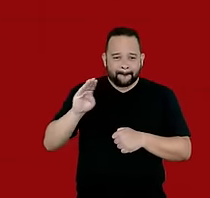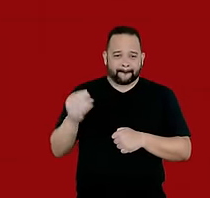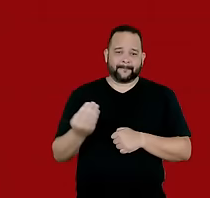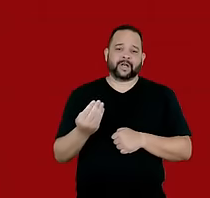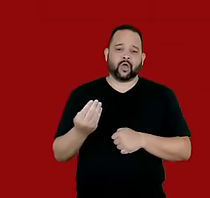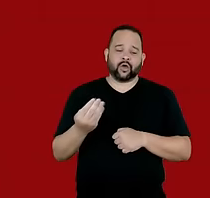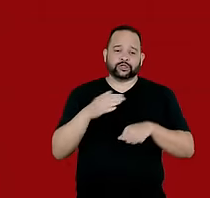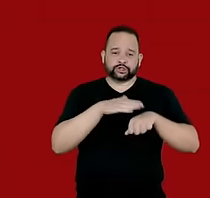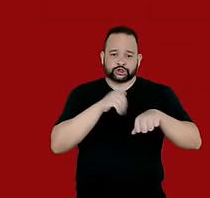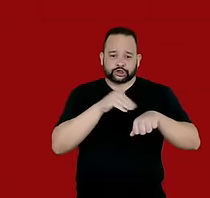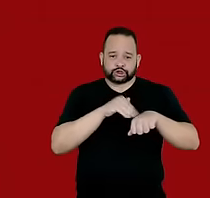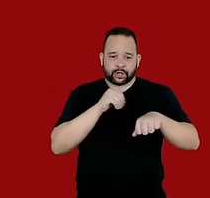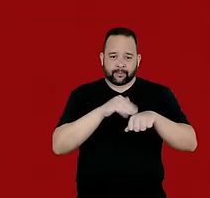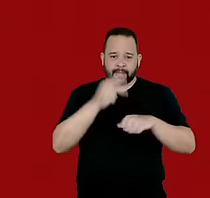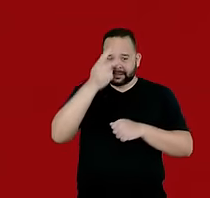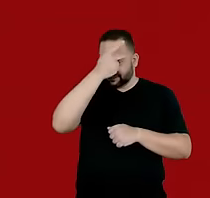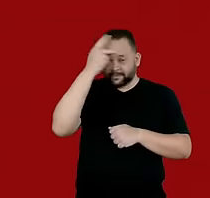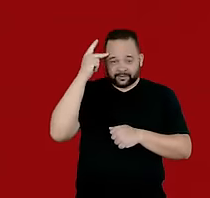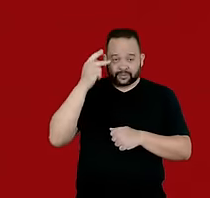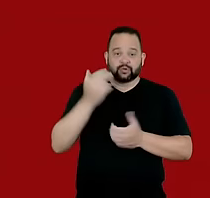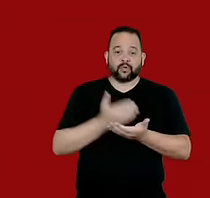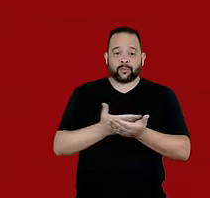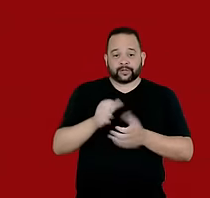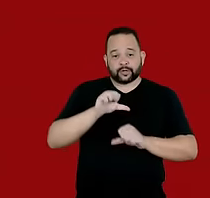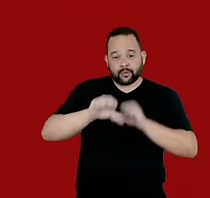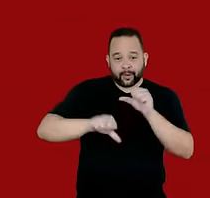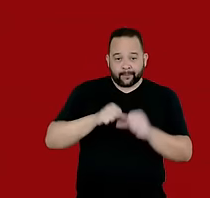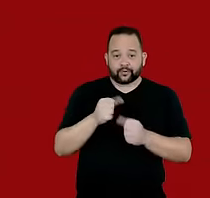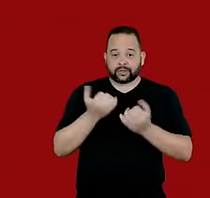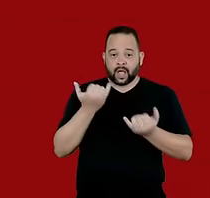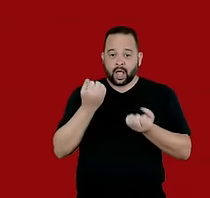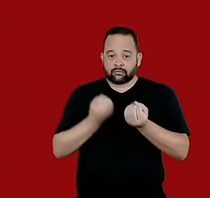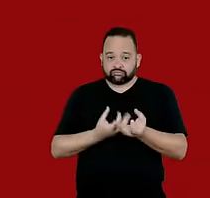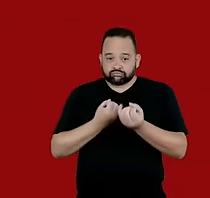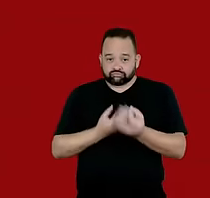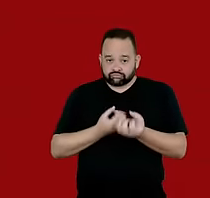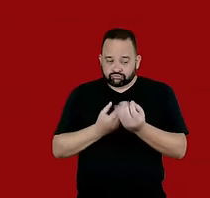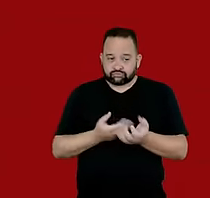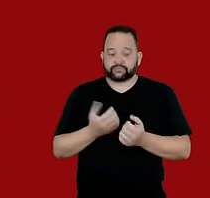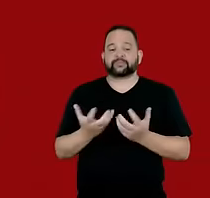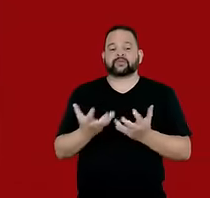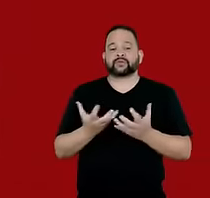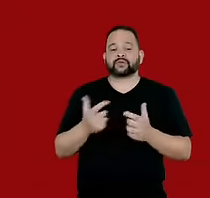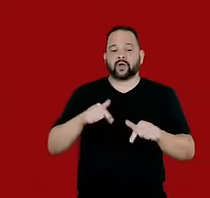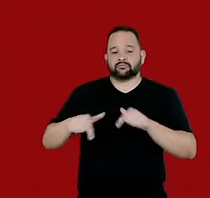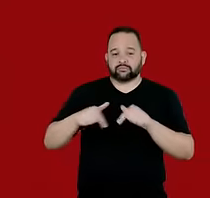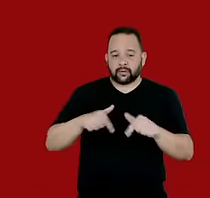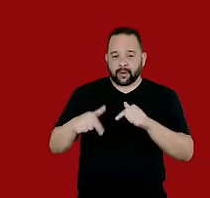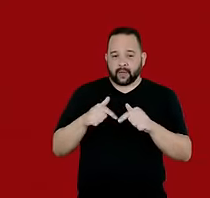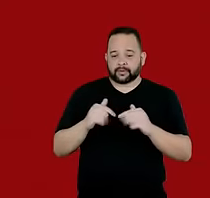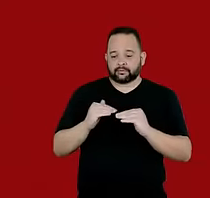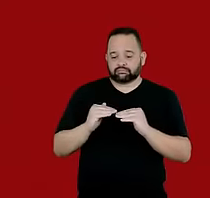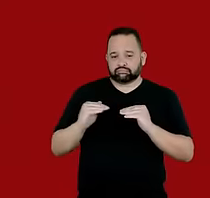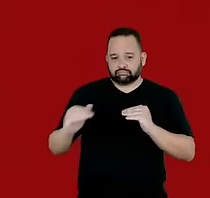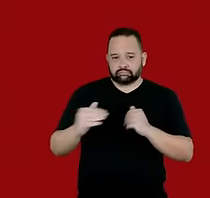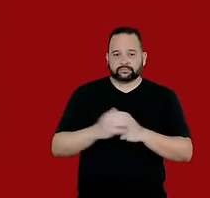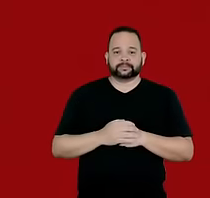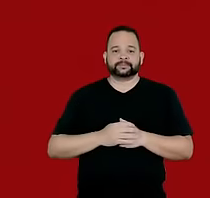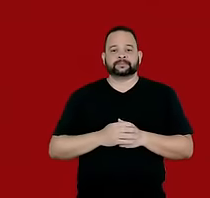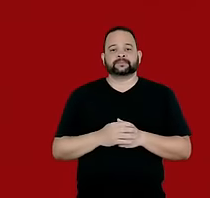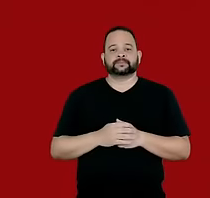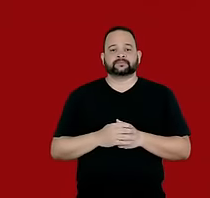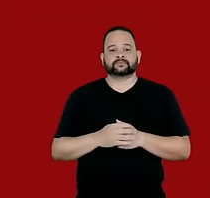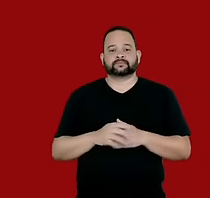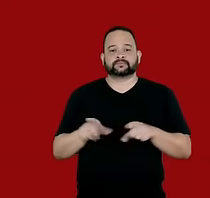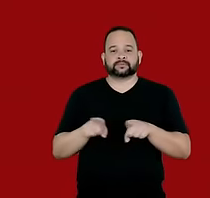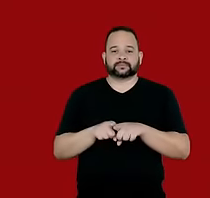pessoas estão começando a migrar os dados tem um Desafio dos dados serem homogêneos a gente tá trabalhando nisso mas isso tem avançado bastante rápido e o drex que é